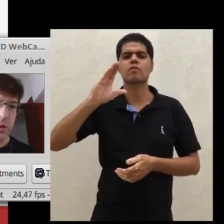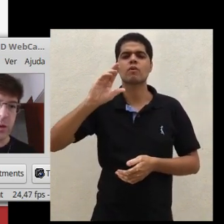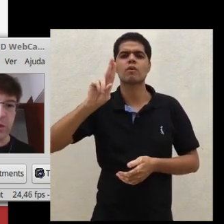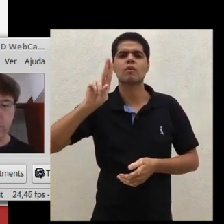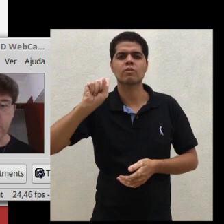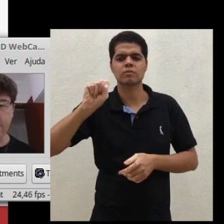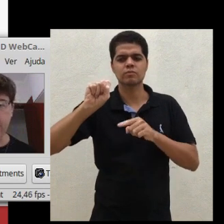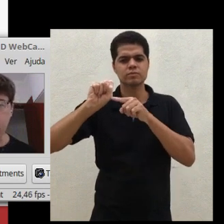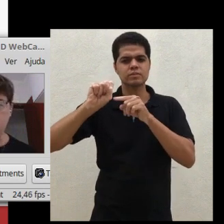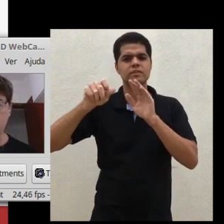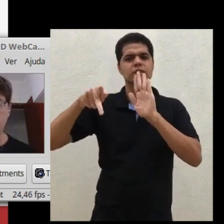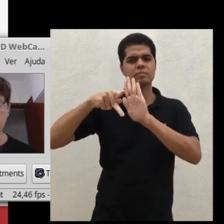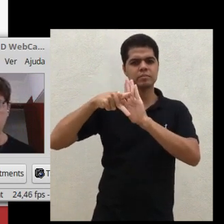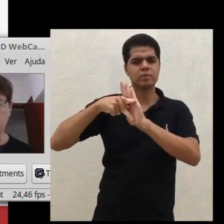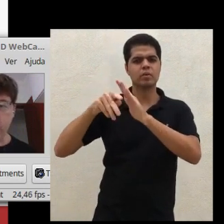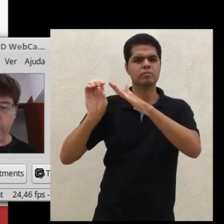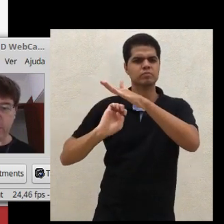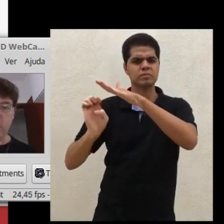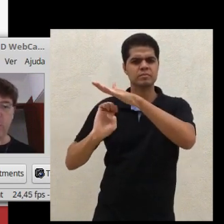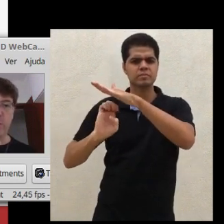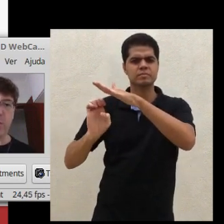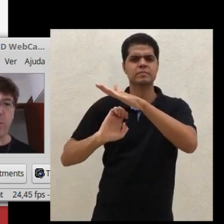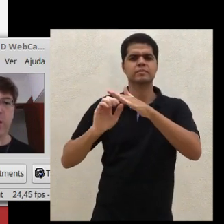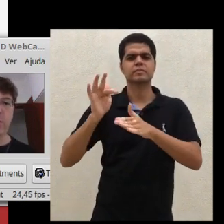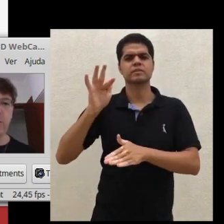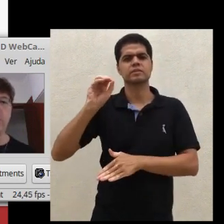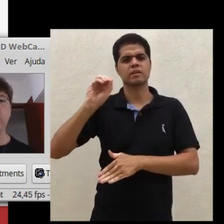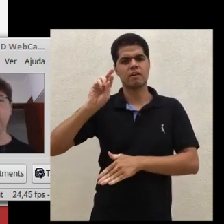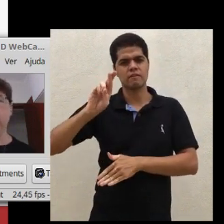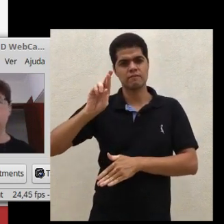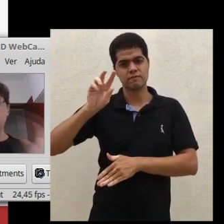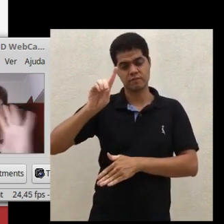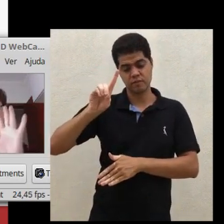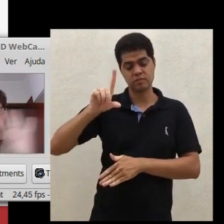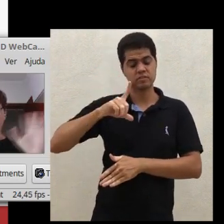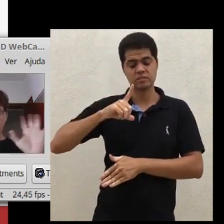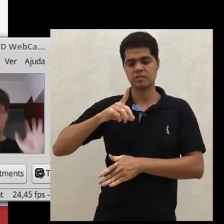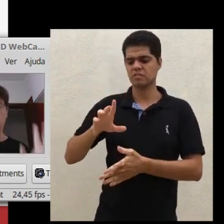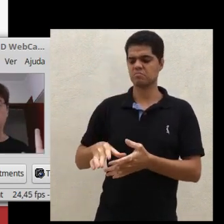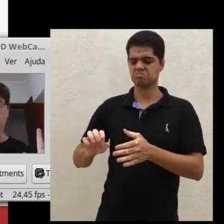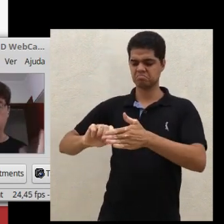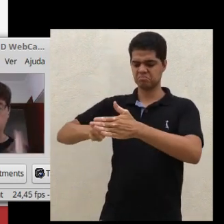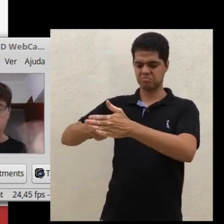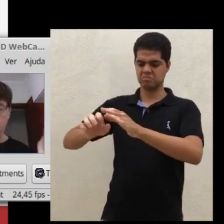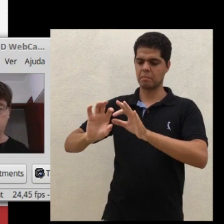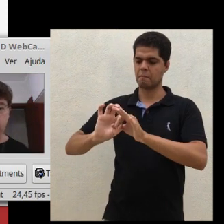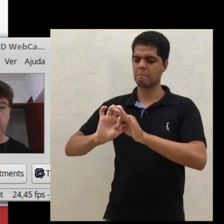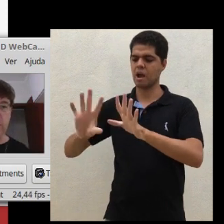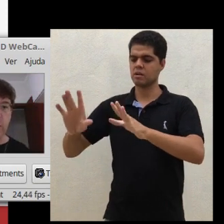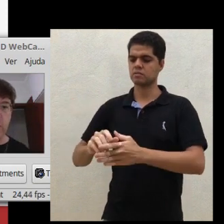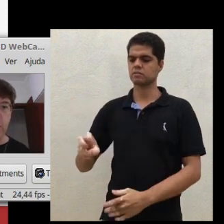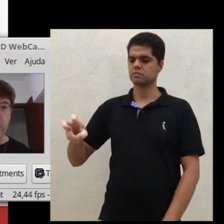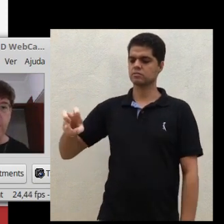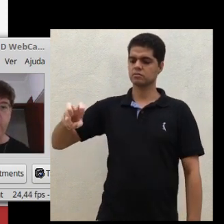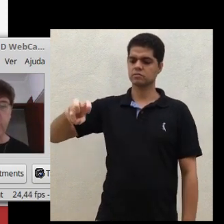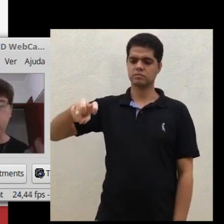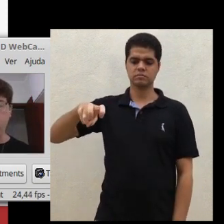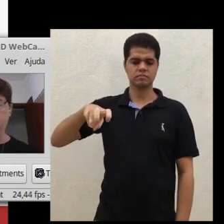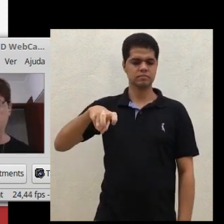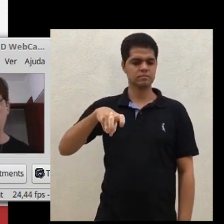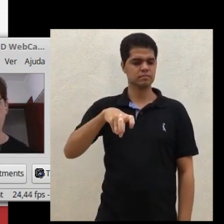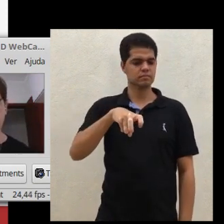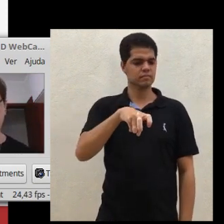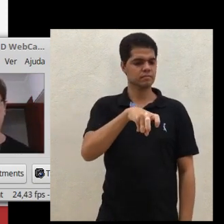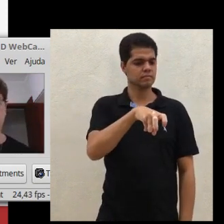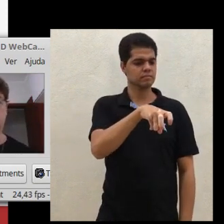Fusion, né? Você tem um botão ali perto do câmbio de marcha e você simplesmente não põe a mão no volante, deixa ele estacionar. Você só